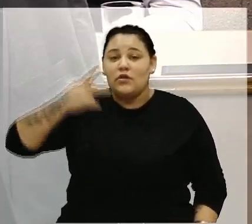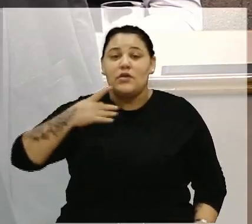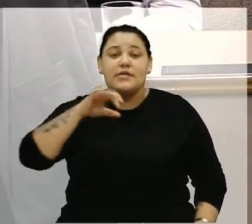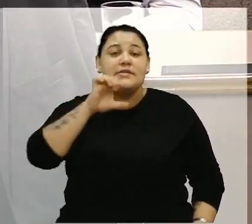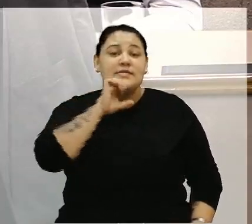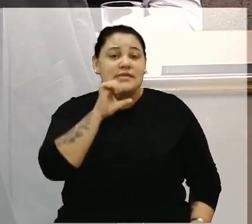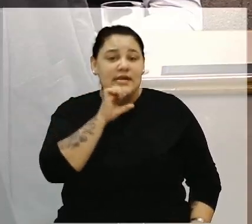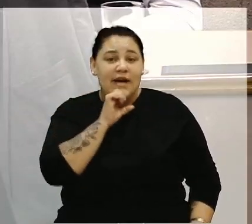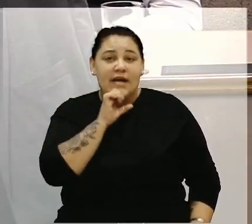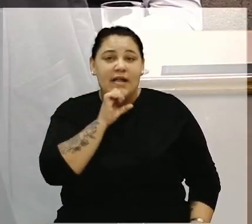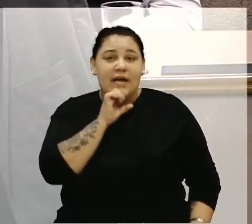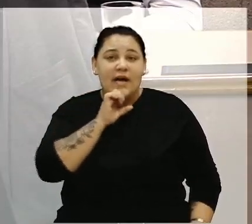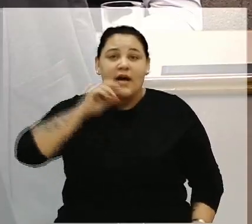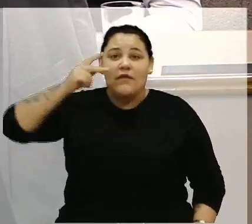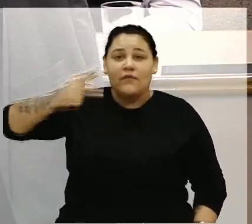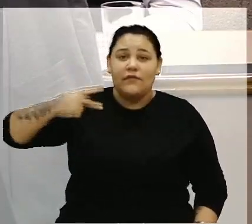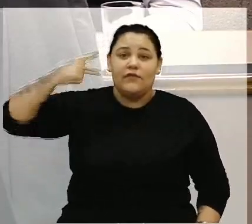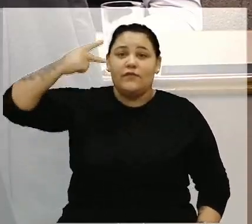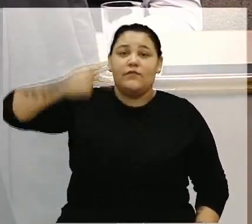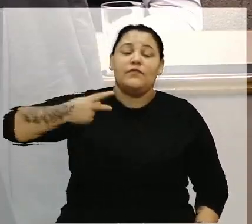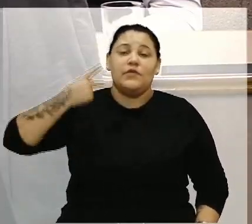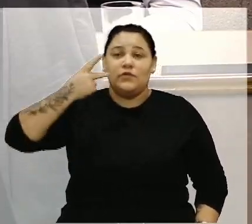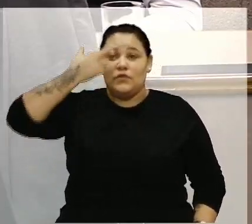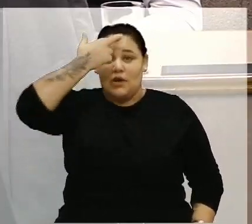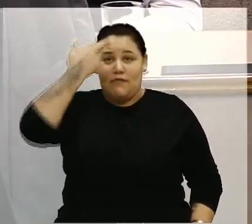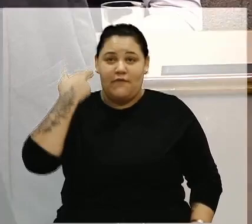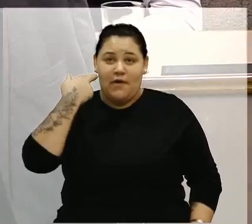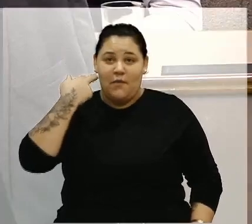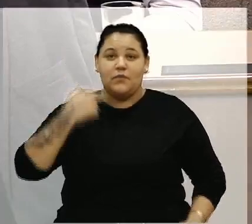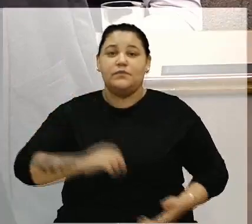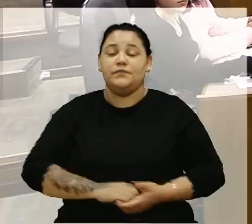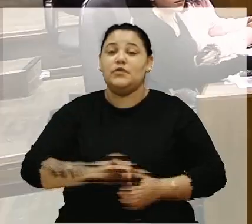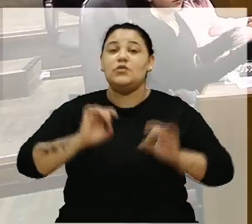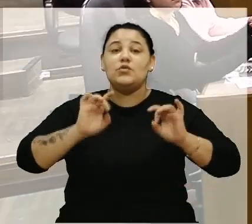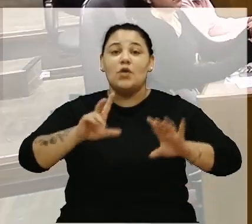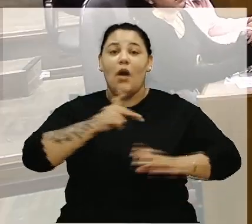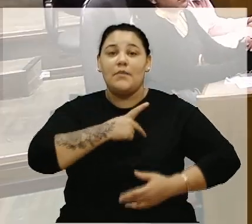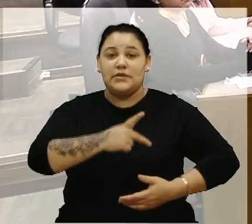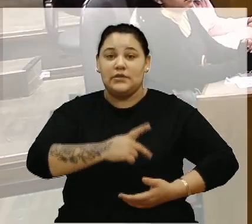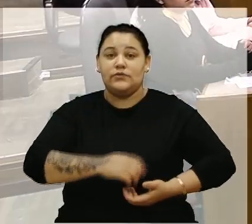Balardim e vereador Rafael Bueno. Era isso, senhora presidente.